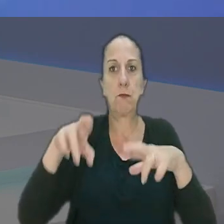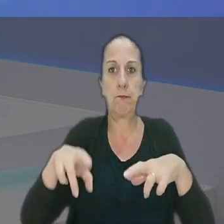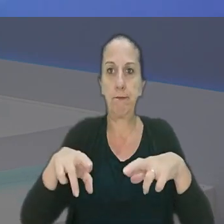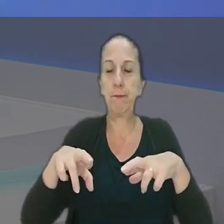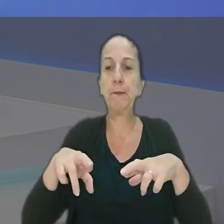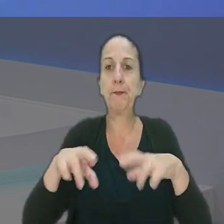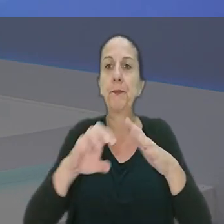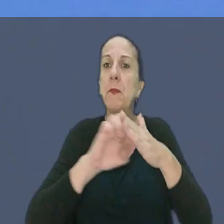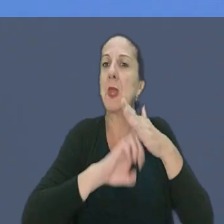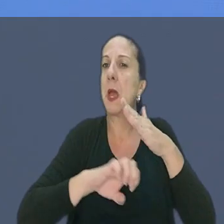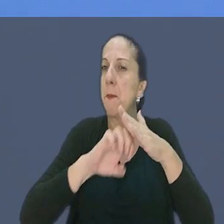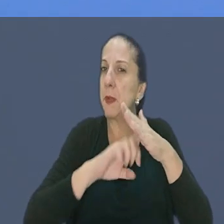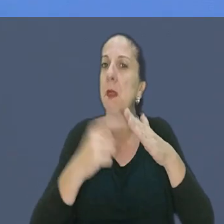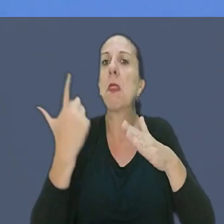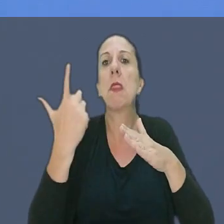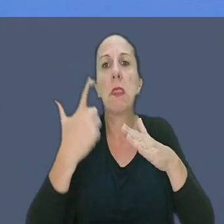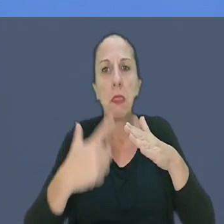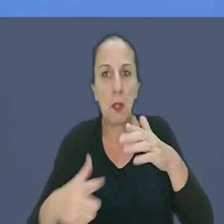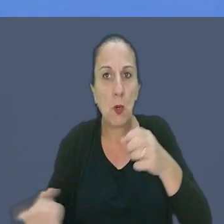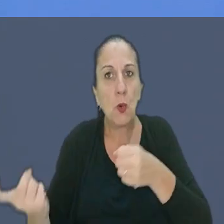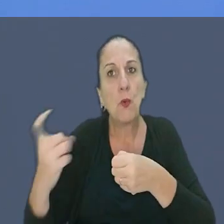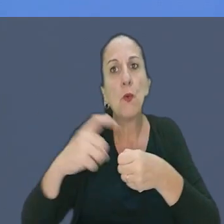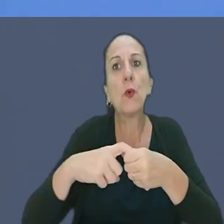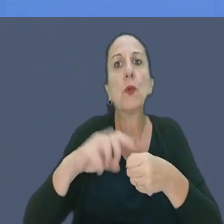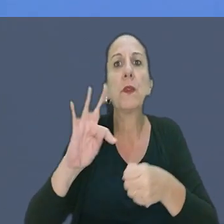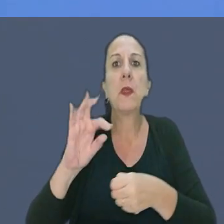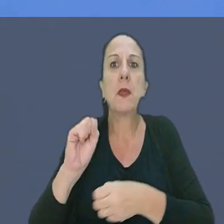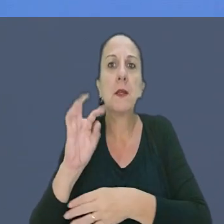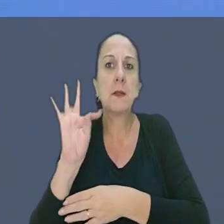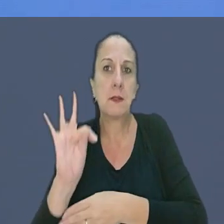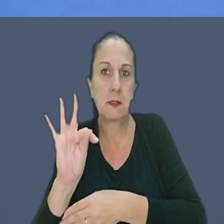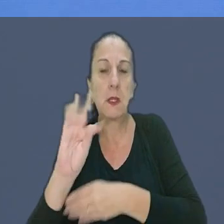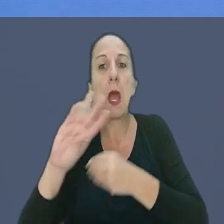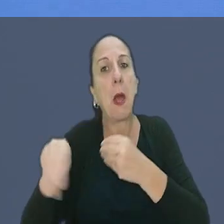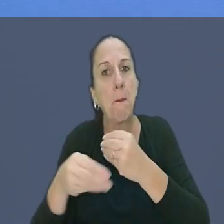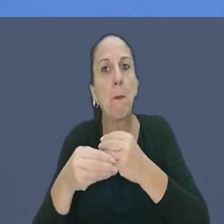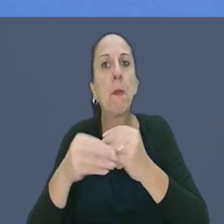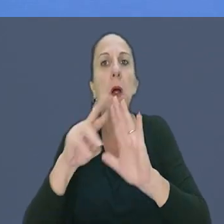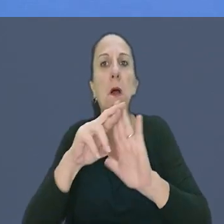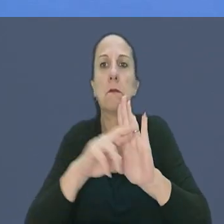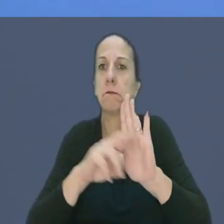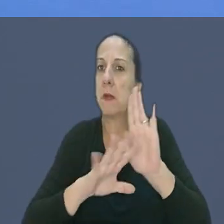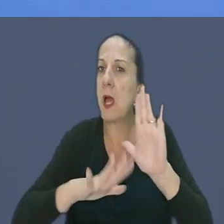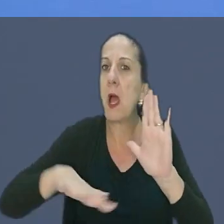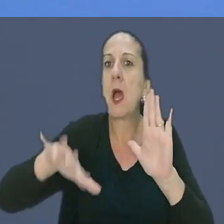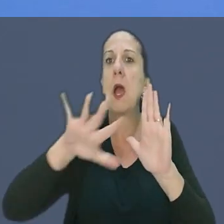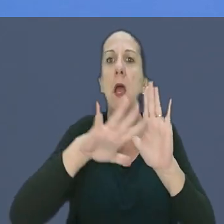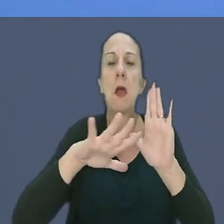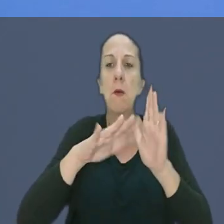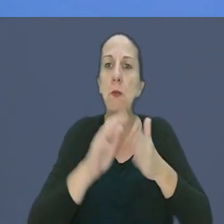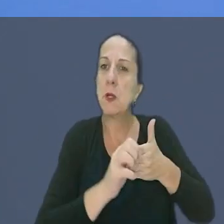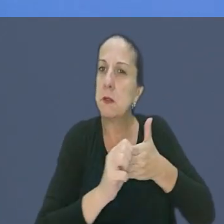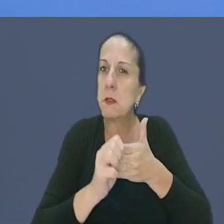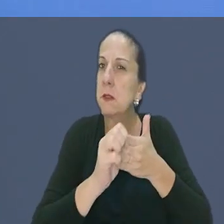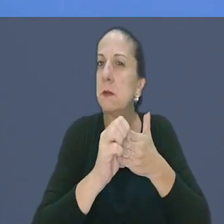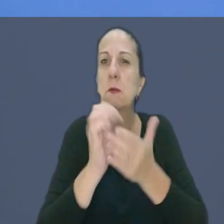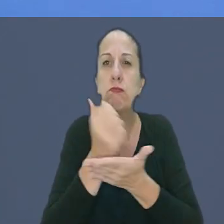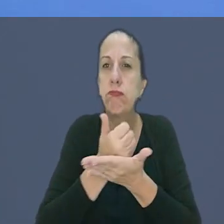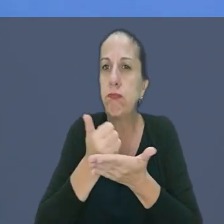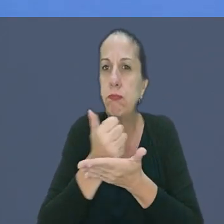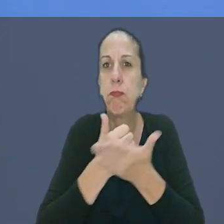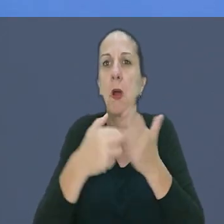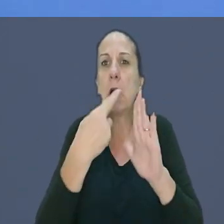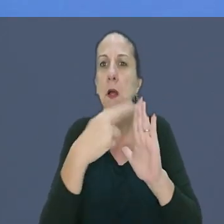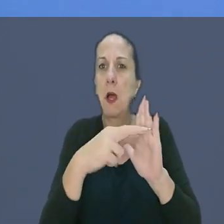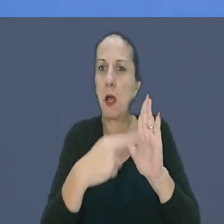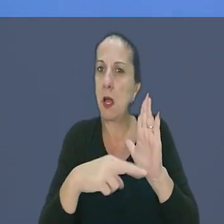Pleno do Regional. A empresa então recorreu ao TST requerendo a aplicação da regra. Por unanimidade, seguindo